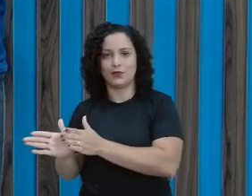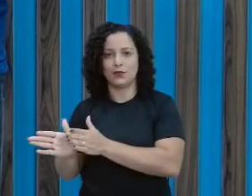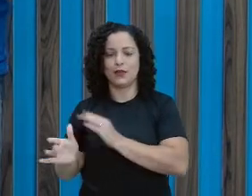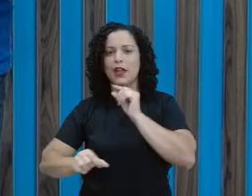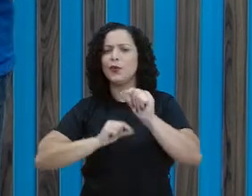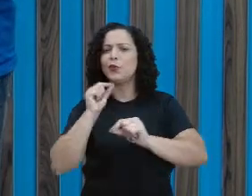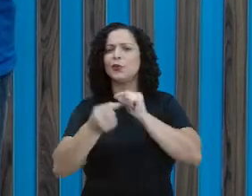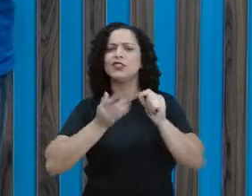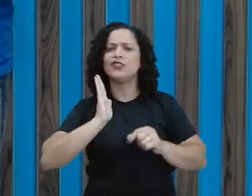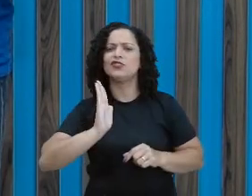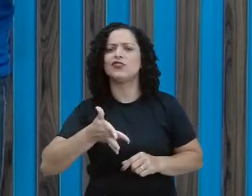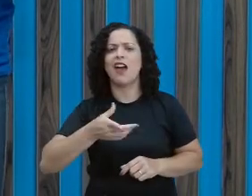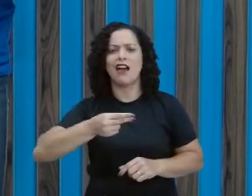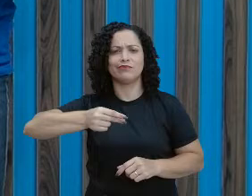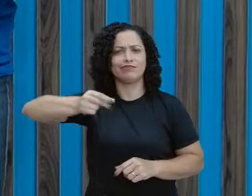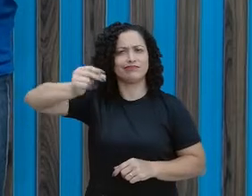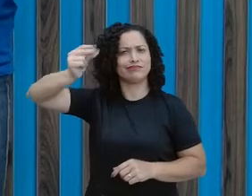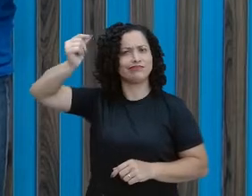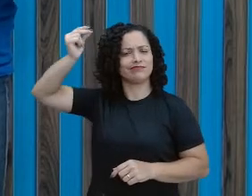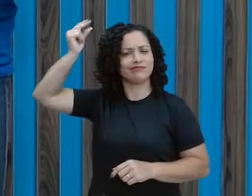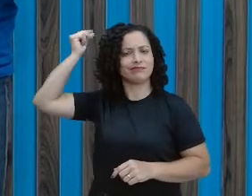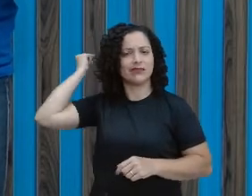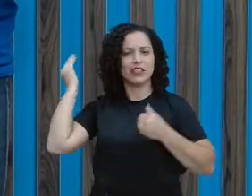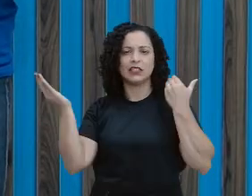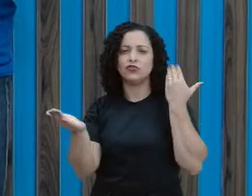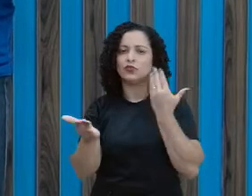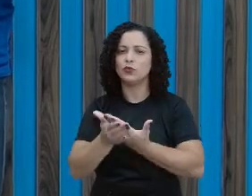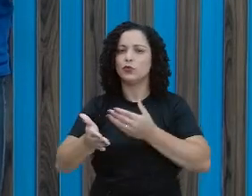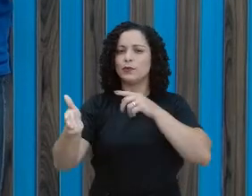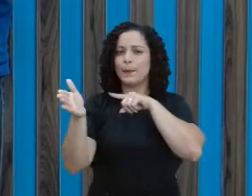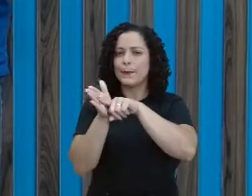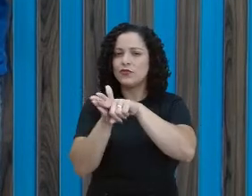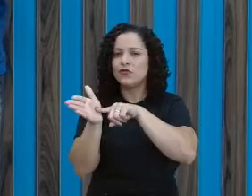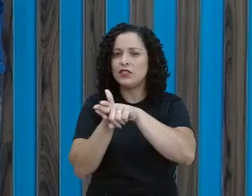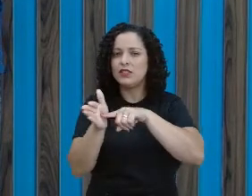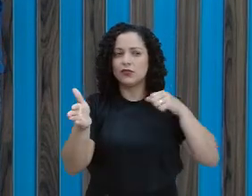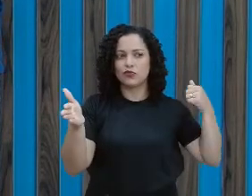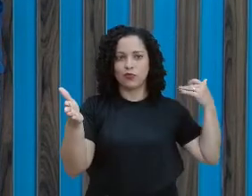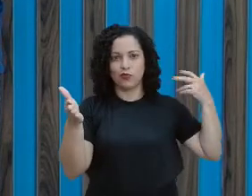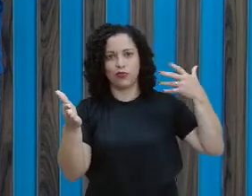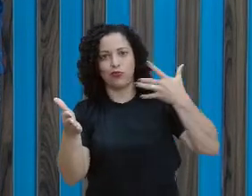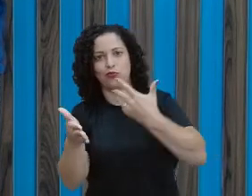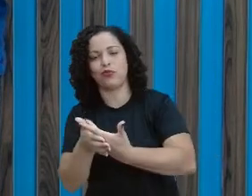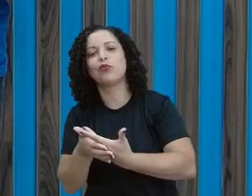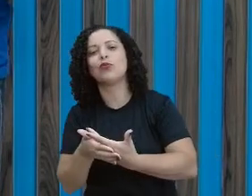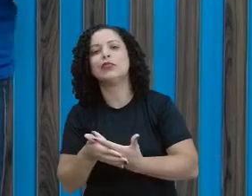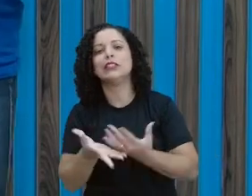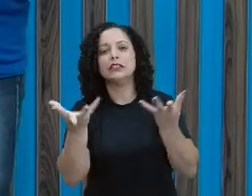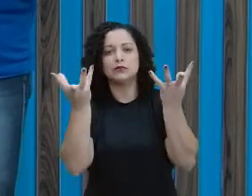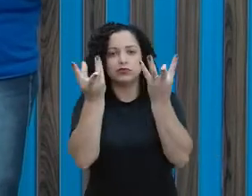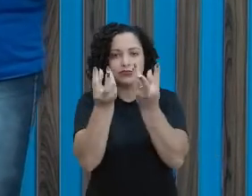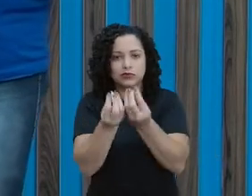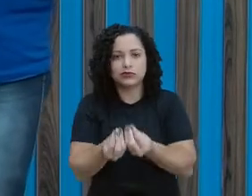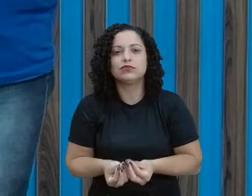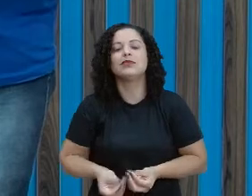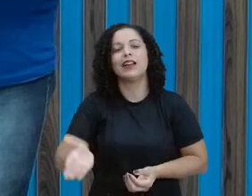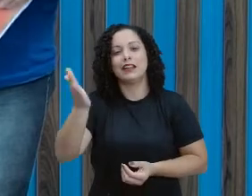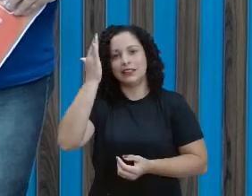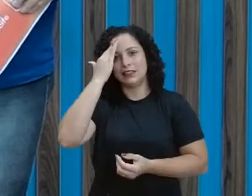se pronunciaram ao longo dos estudos, né? E a gente tirar um pouquinho aí, desmanchar um pouquinho